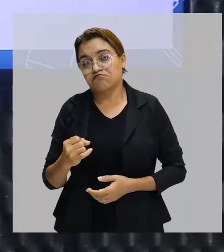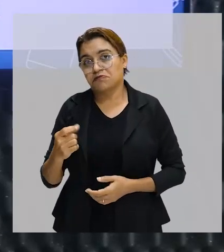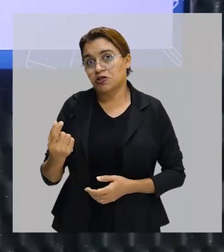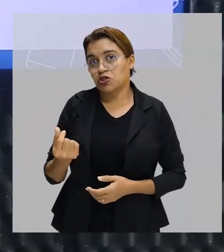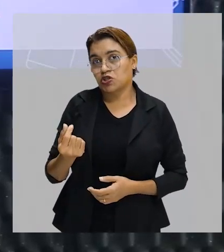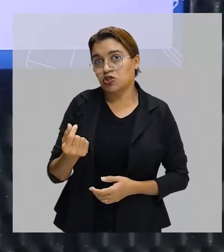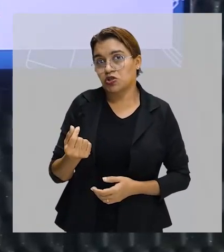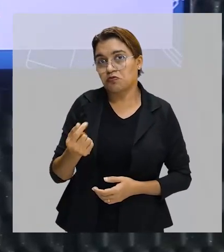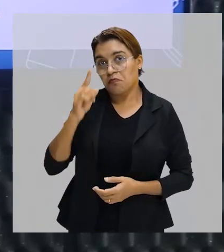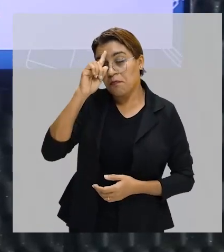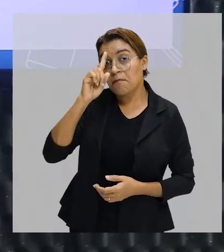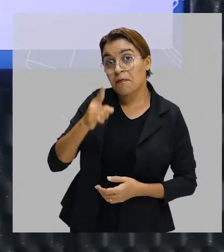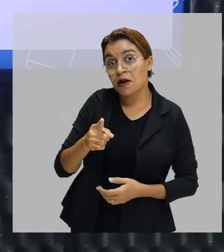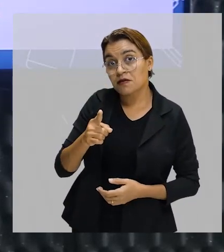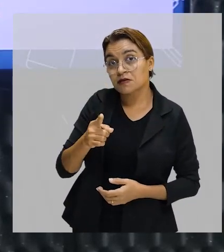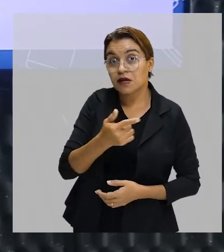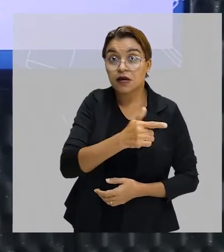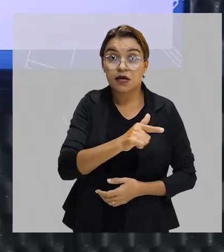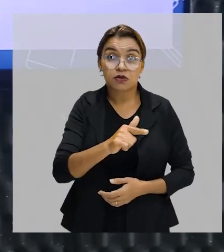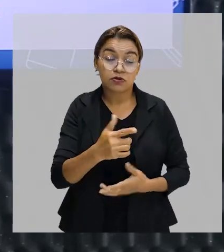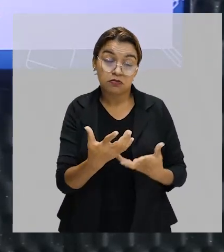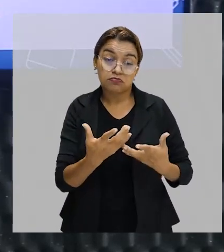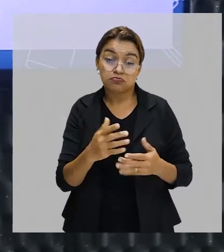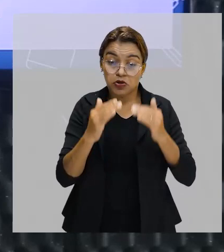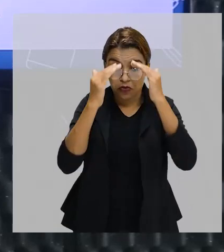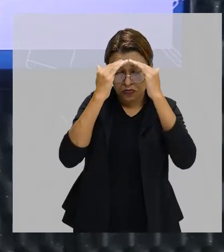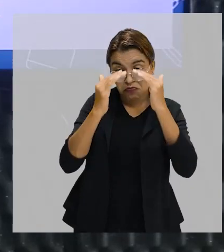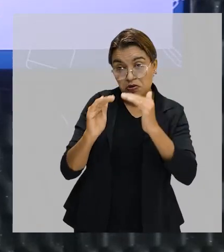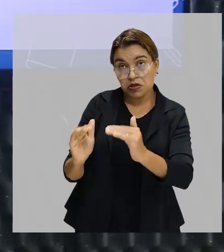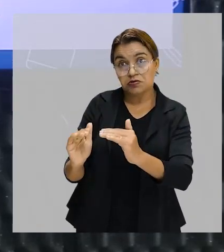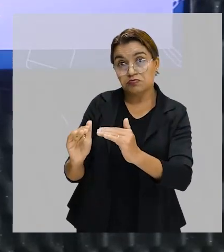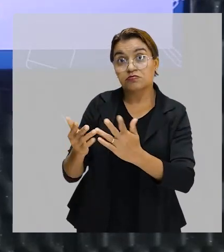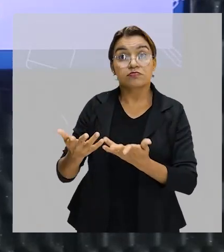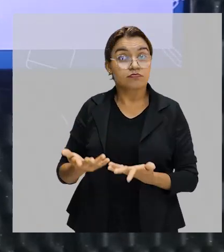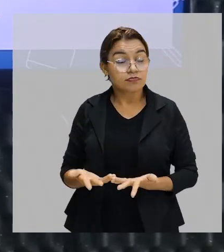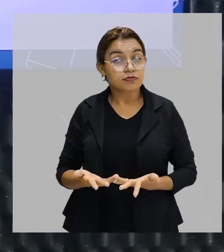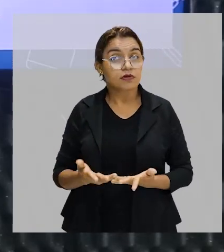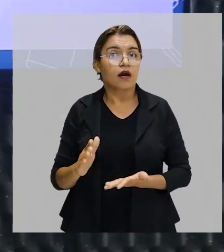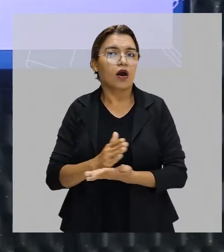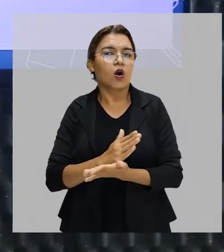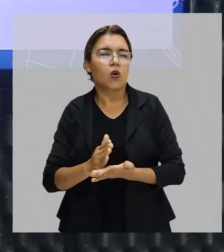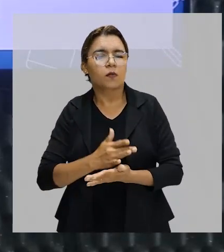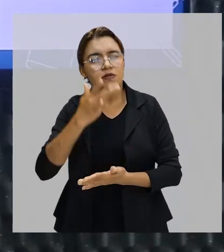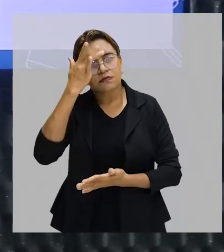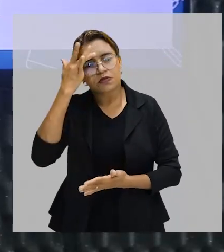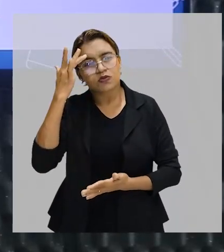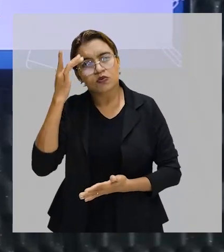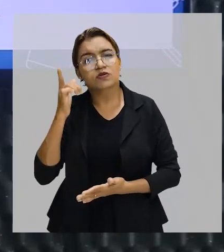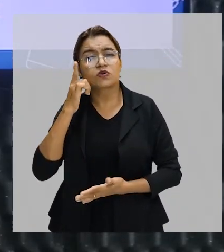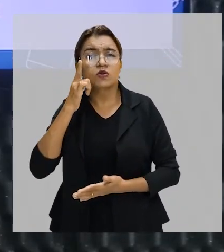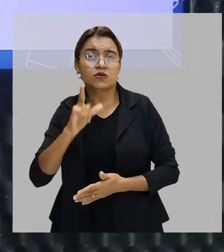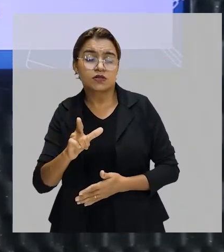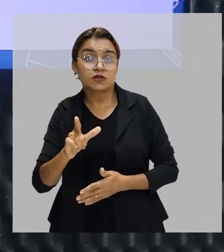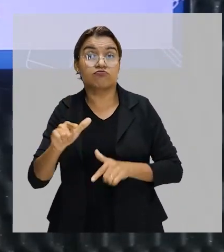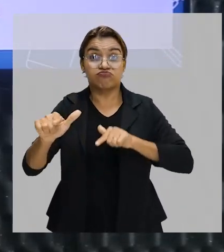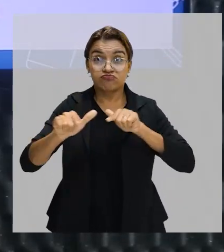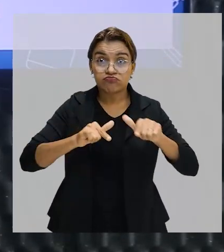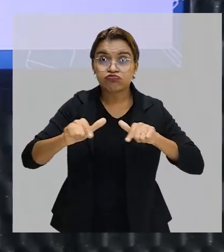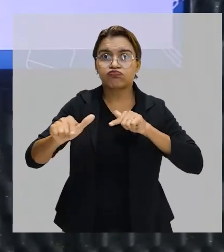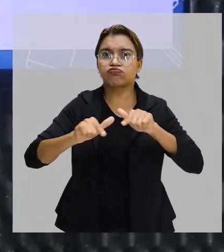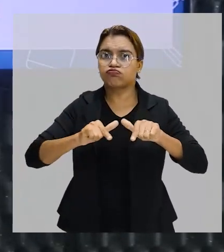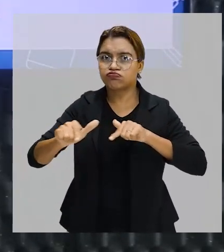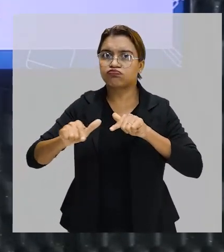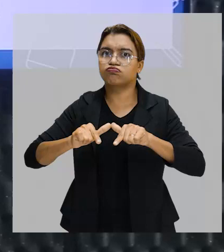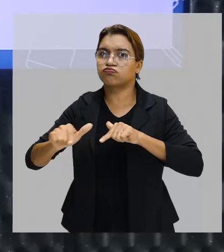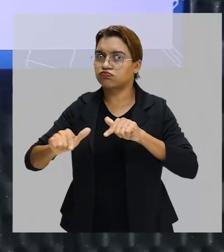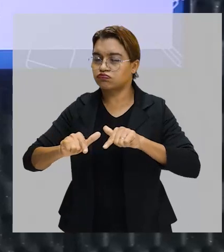obedece. Mas muitas pessoas conseguiram o seu lugar ao sol através de muito trabalho, tá